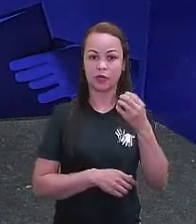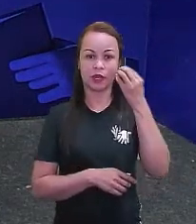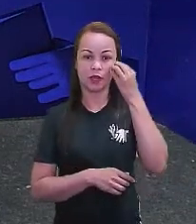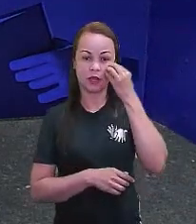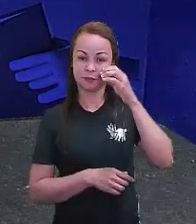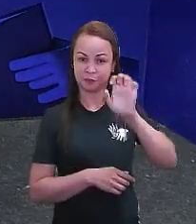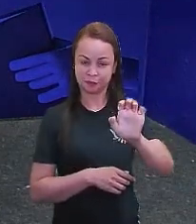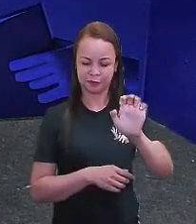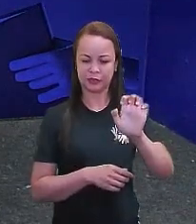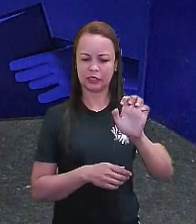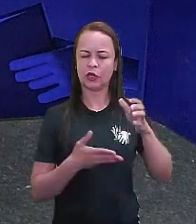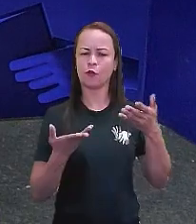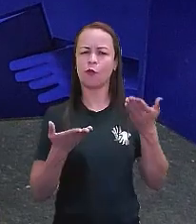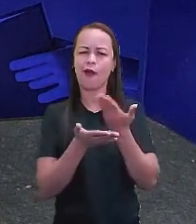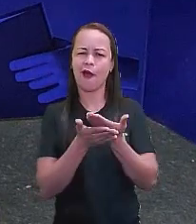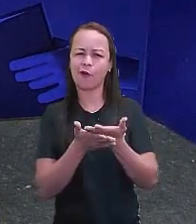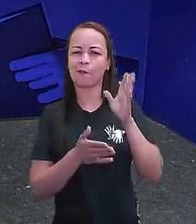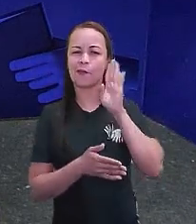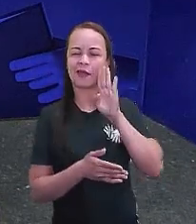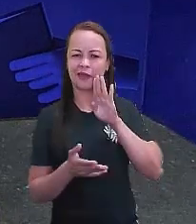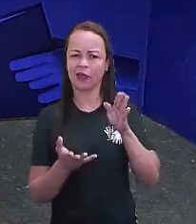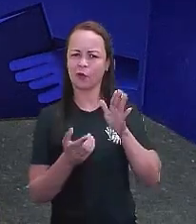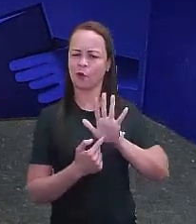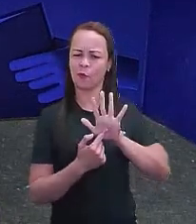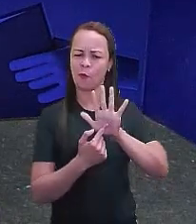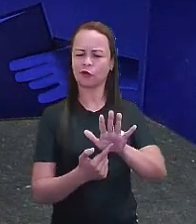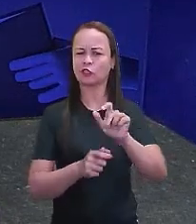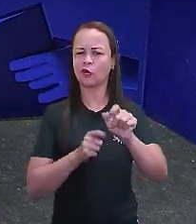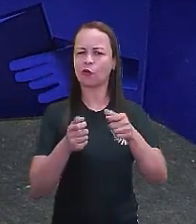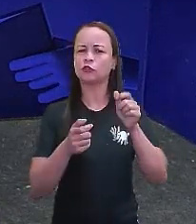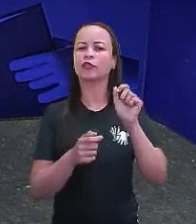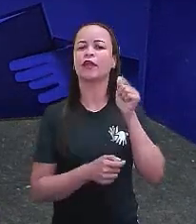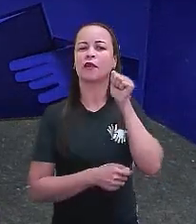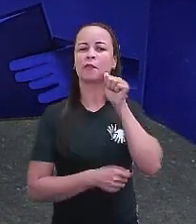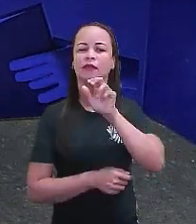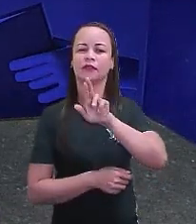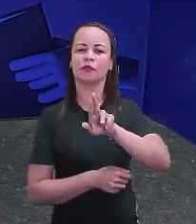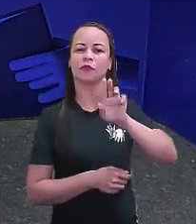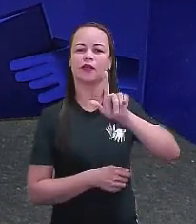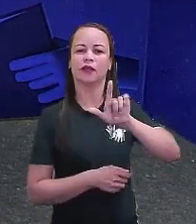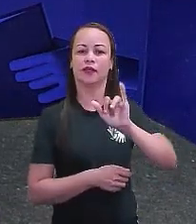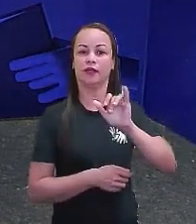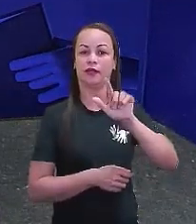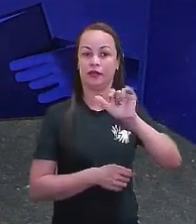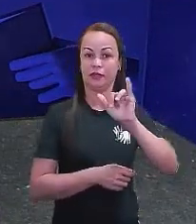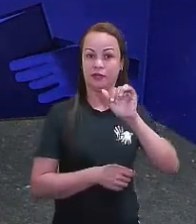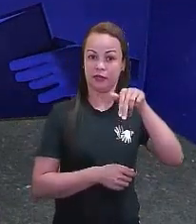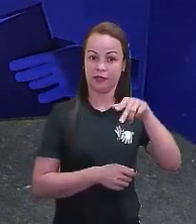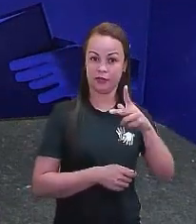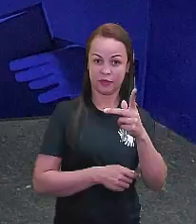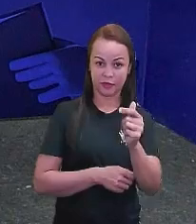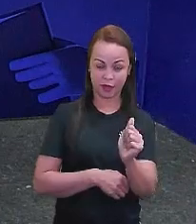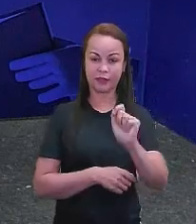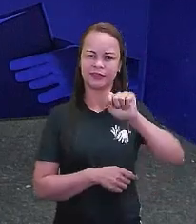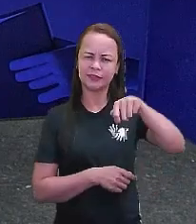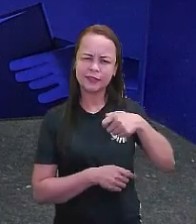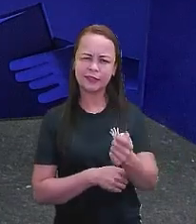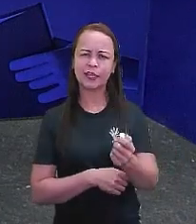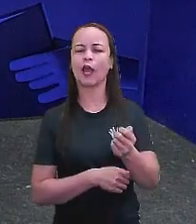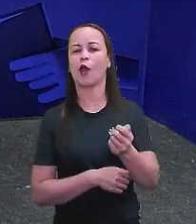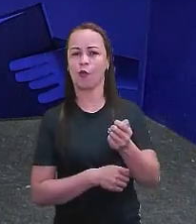só quem eu trouxe hoje. Eu trouxe a Lilinha, gente. Vocês já estavam com saudade dela, né? Tudo bem com você,